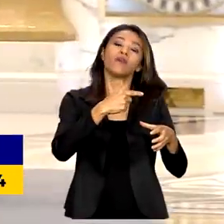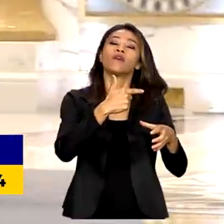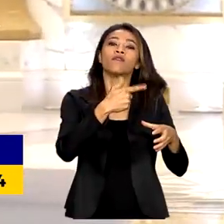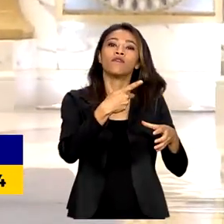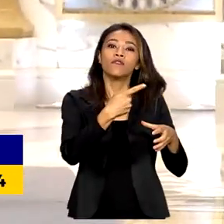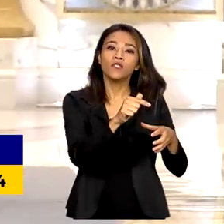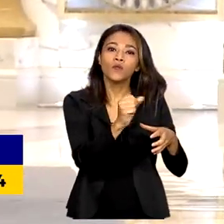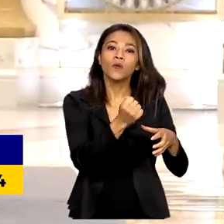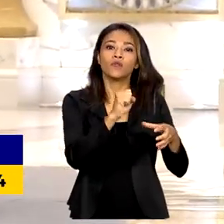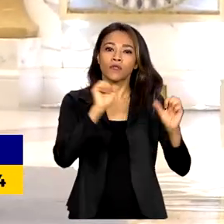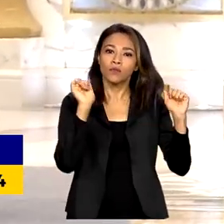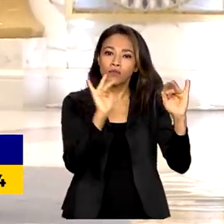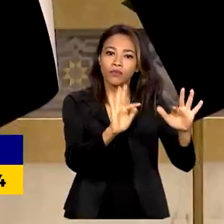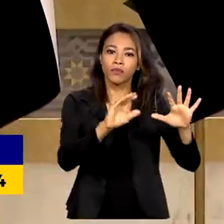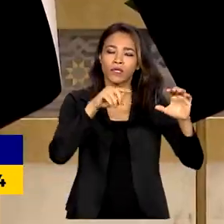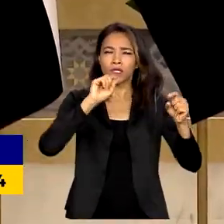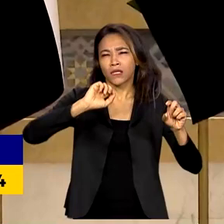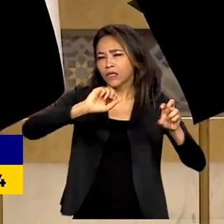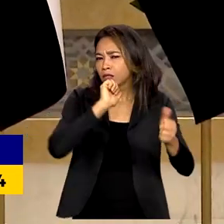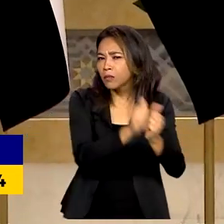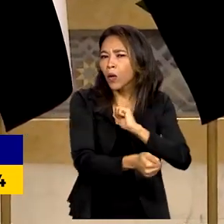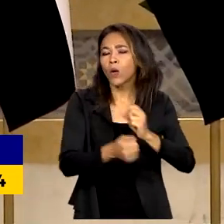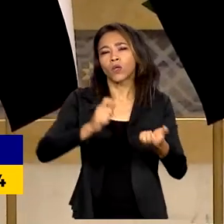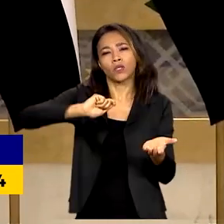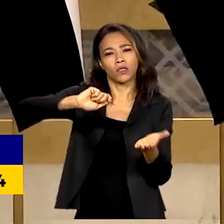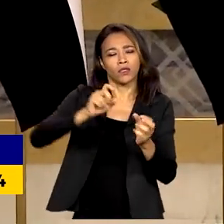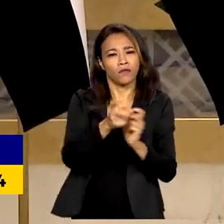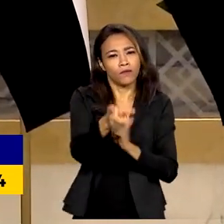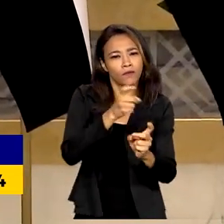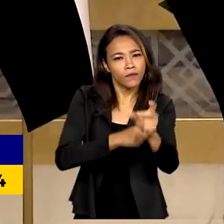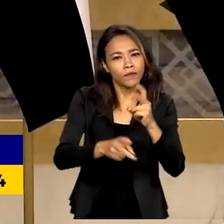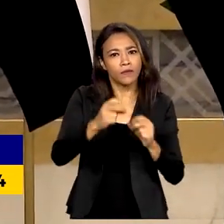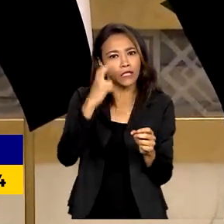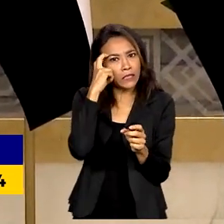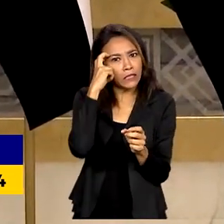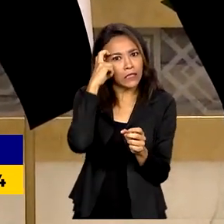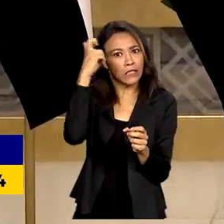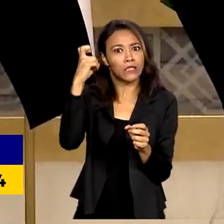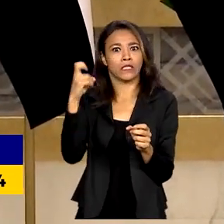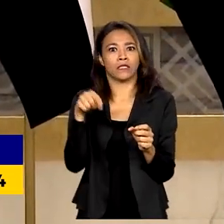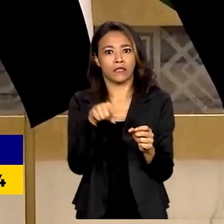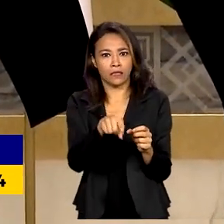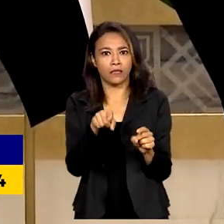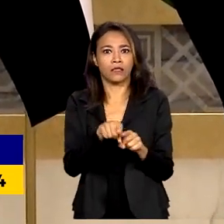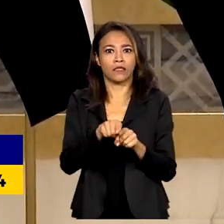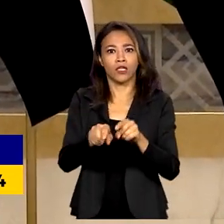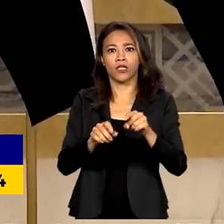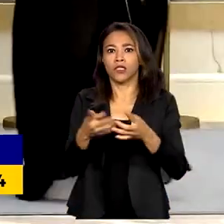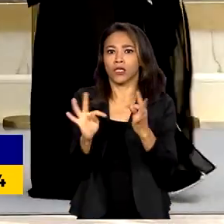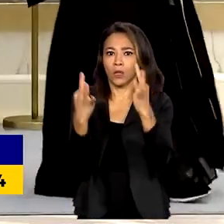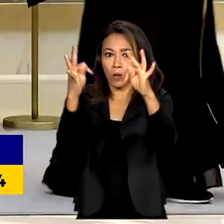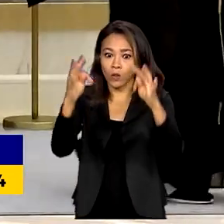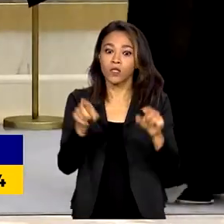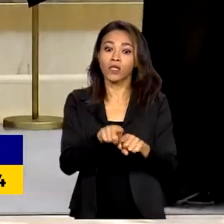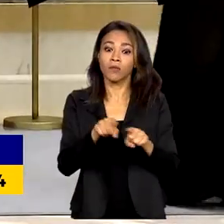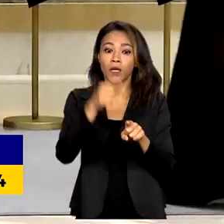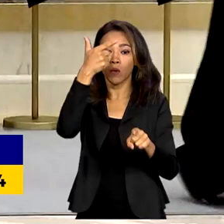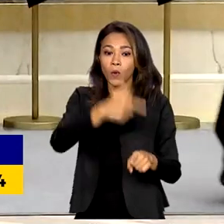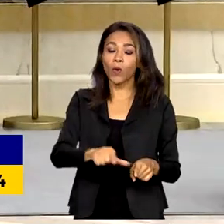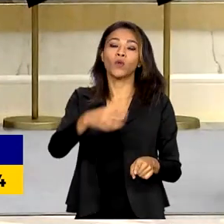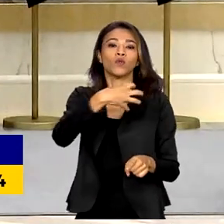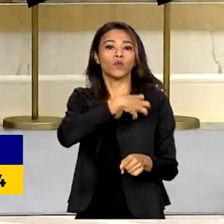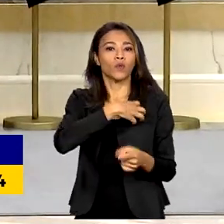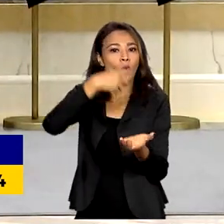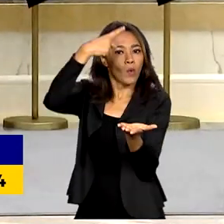assinados acordos nas áreas de comércio, esportes e inteligência artificial. Também foi firmado um memorando de entendimento entre a Bahia e um